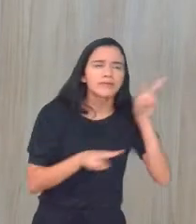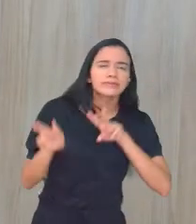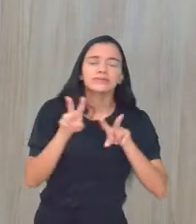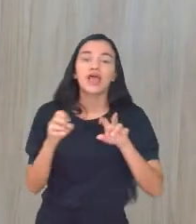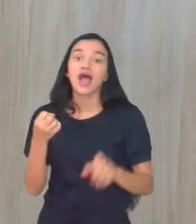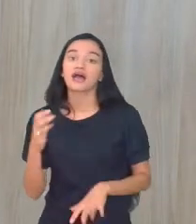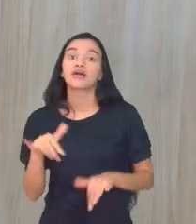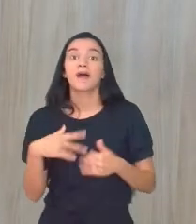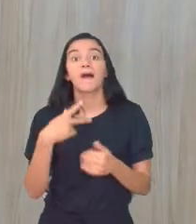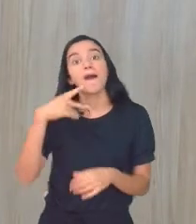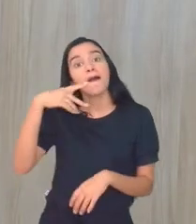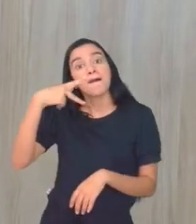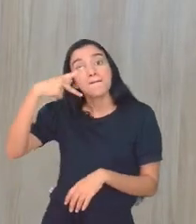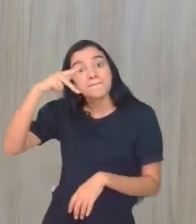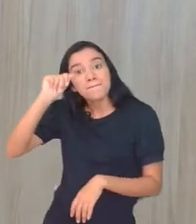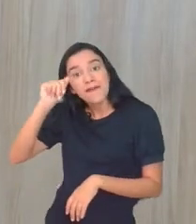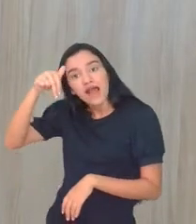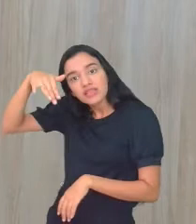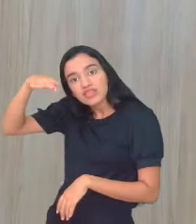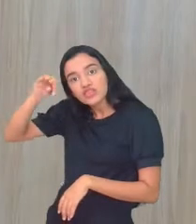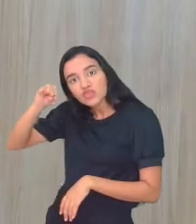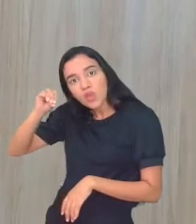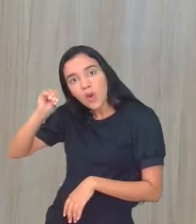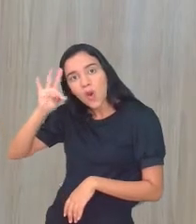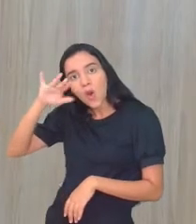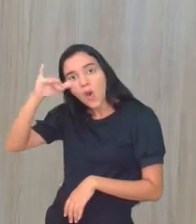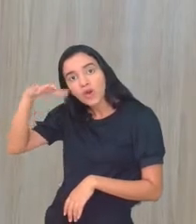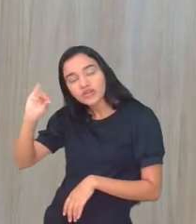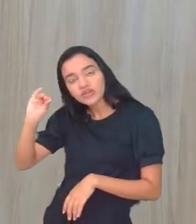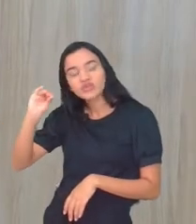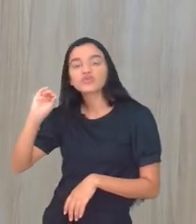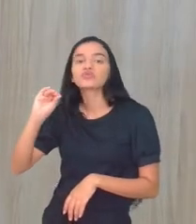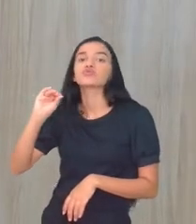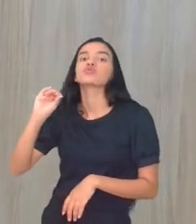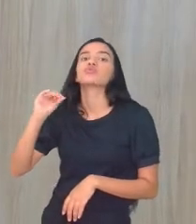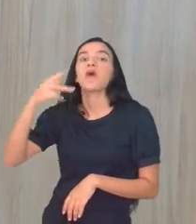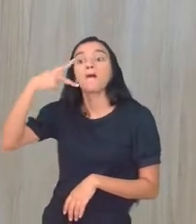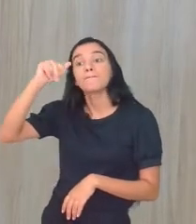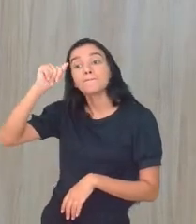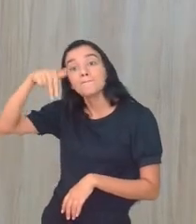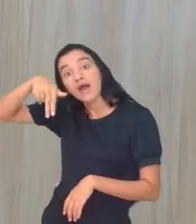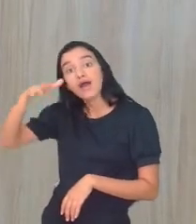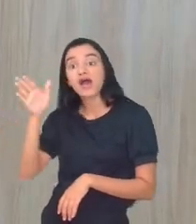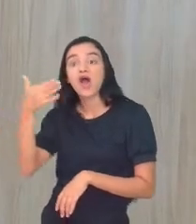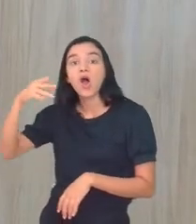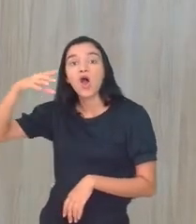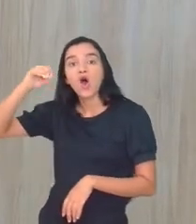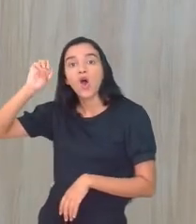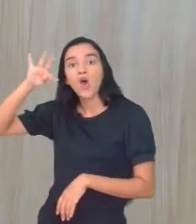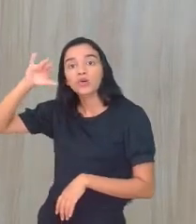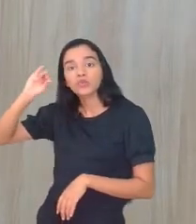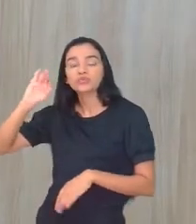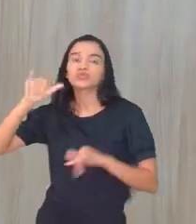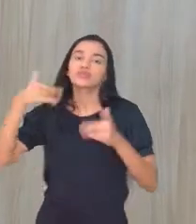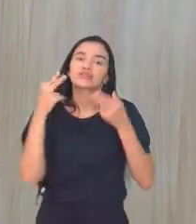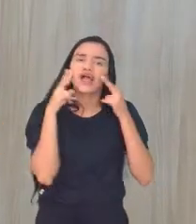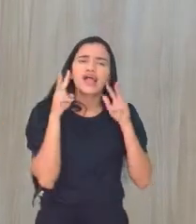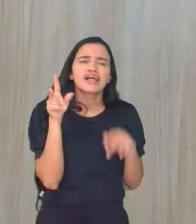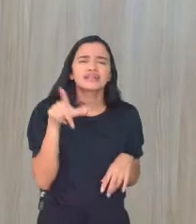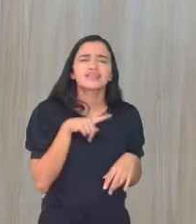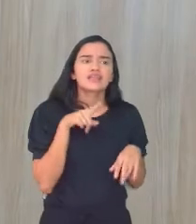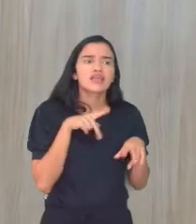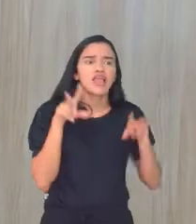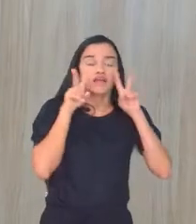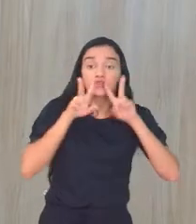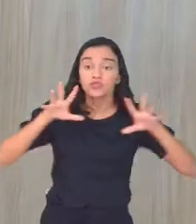expressão panótico, né, o pan, todo, ótico associado à visão. Então, você tinha a visão do